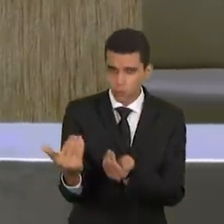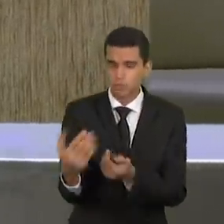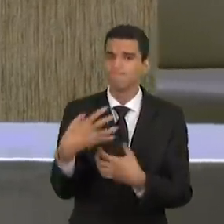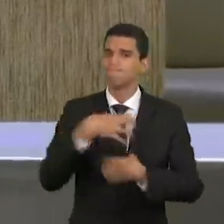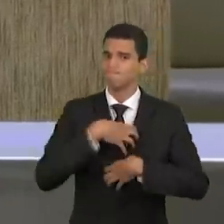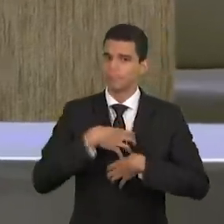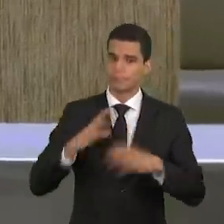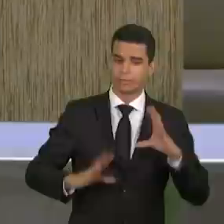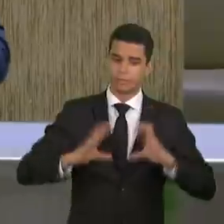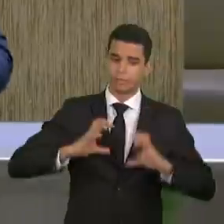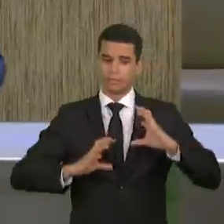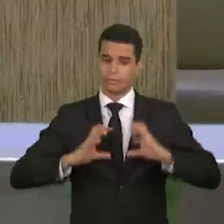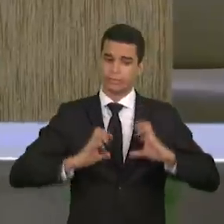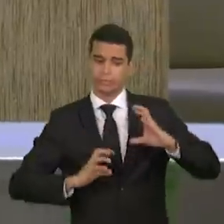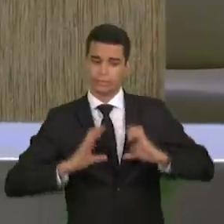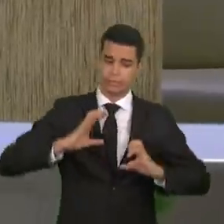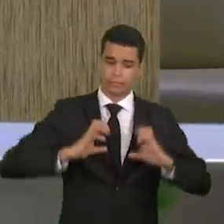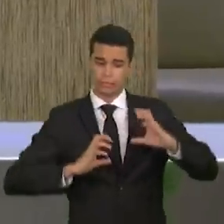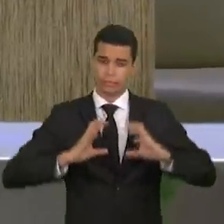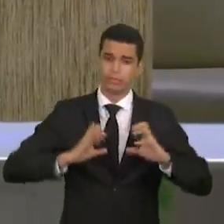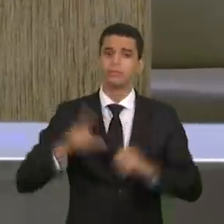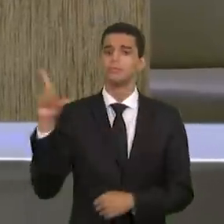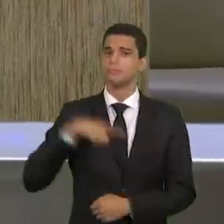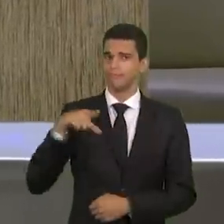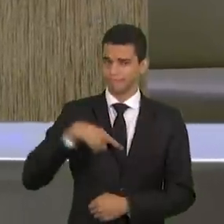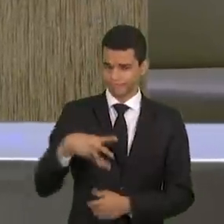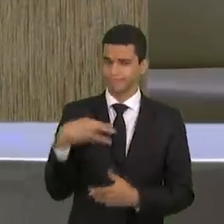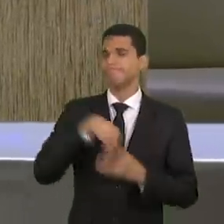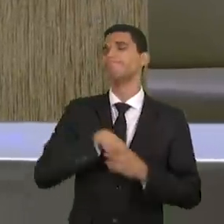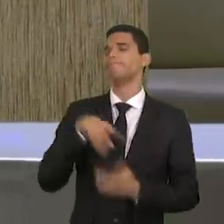Eu estou falando em uma guerra interior.